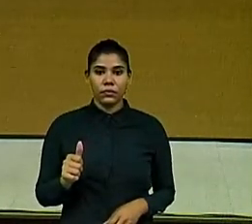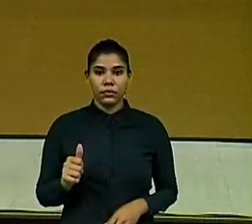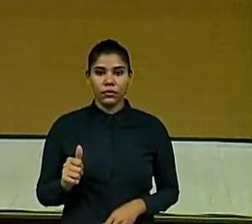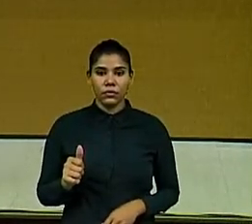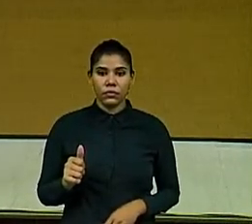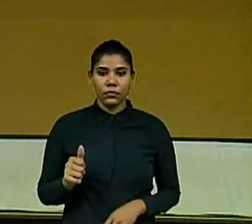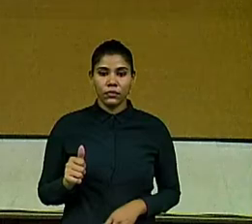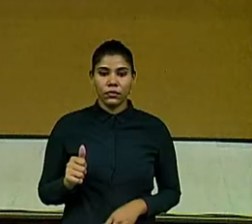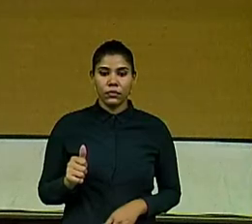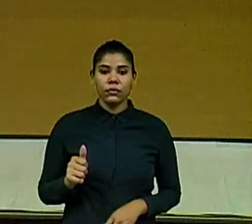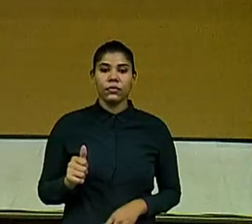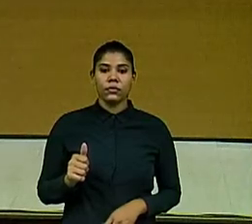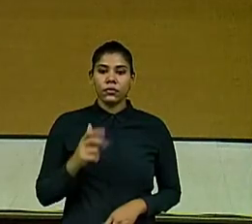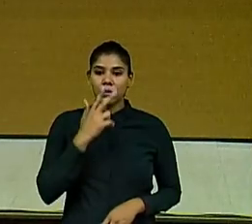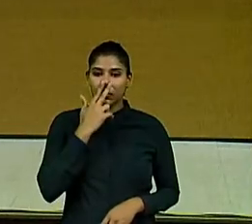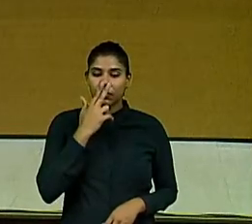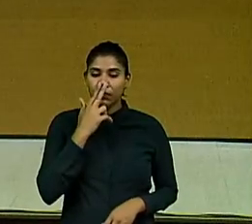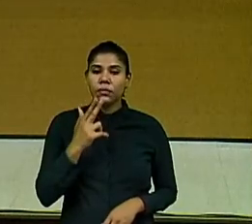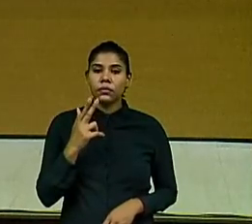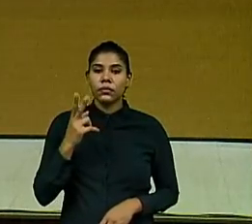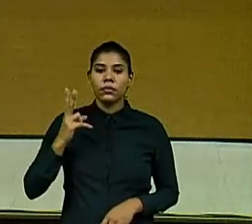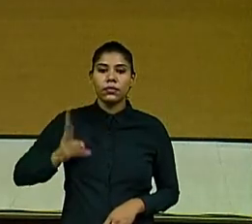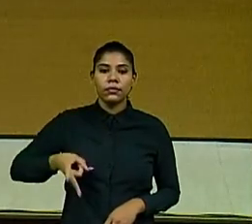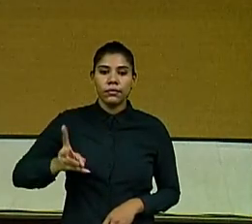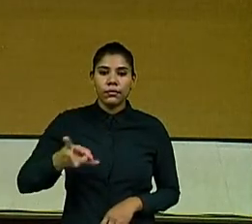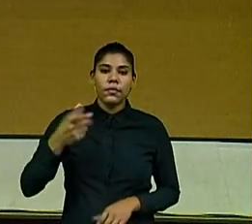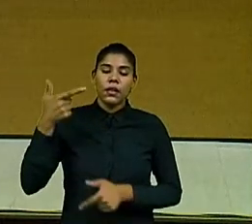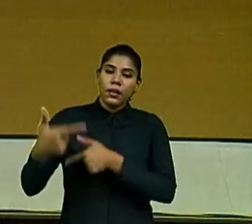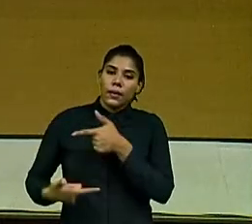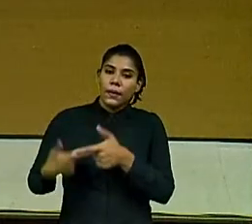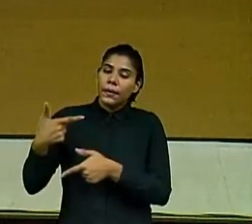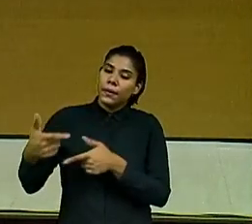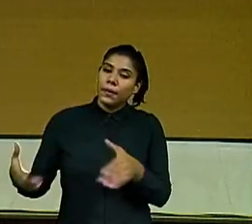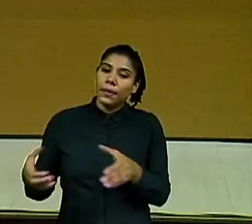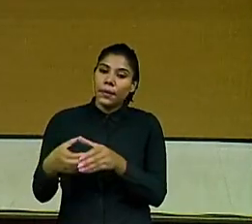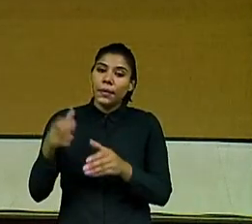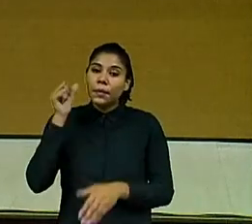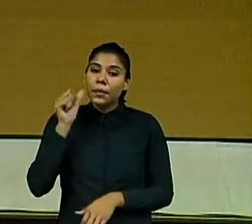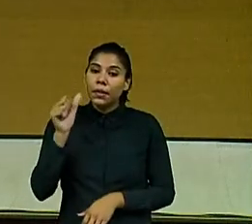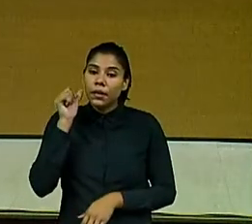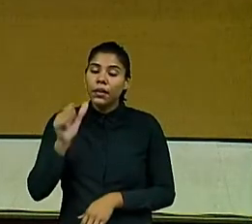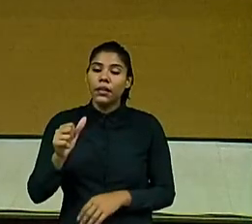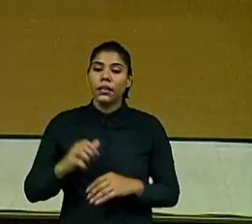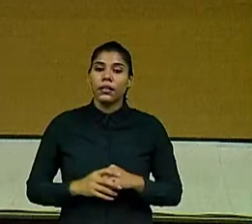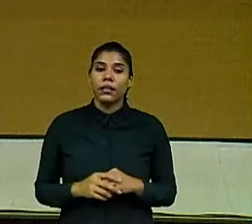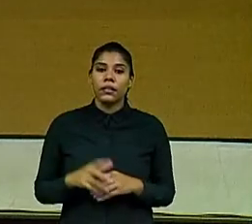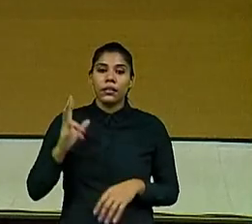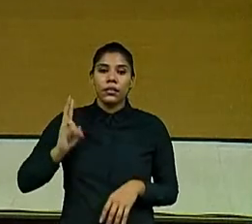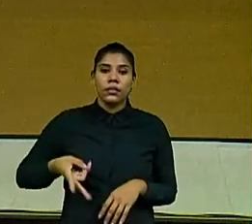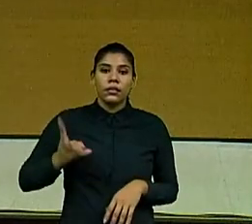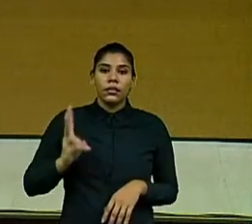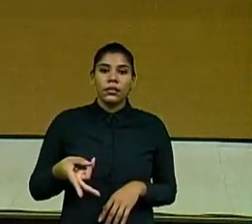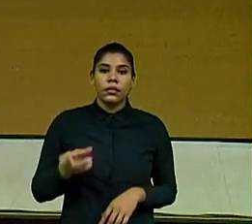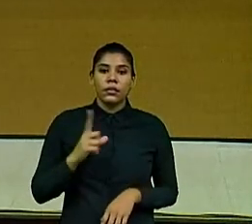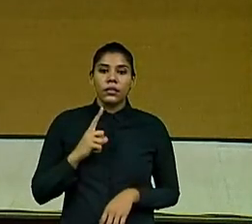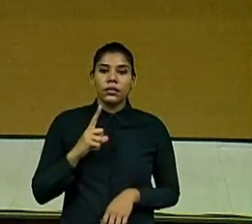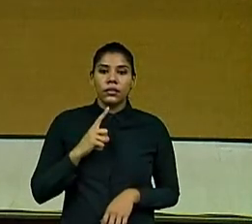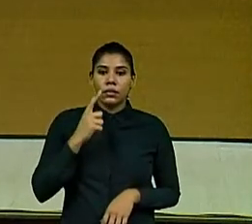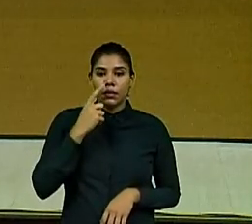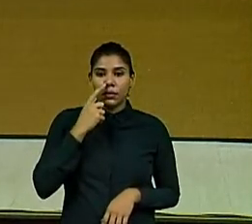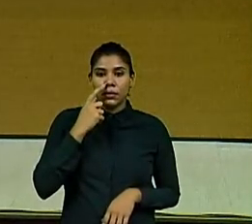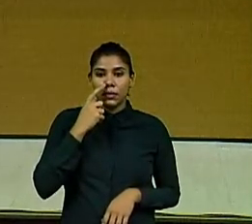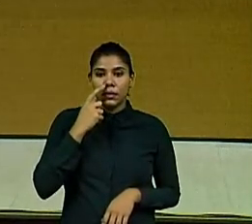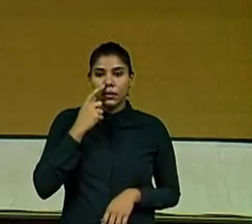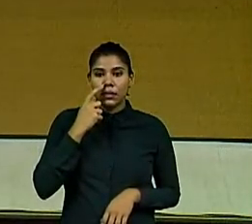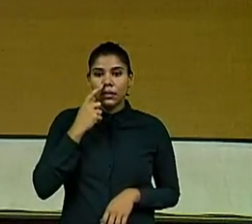se elas tivessem ainda nadando contra Amarelo né elas passam por todo momento elas tem que